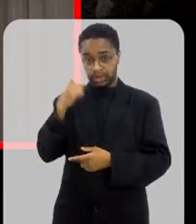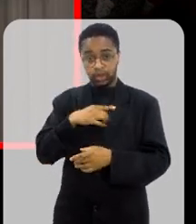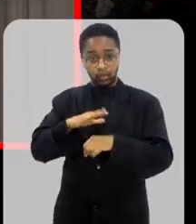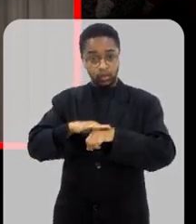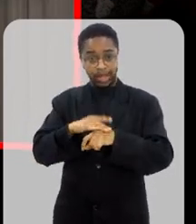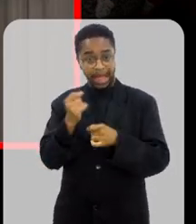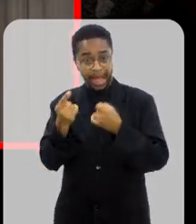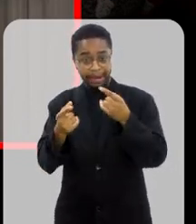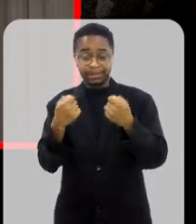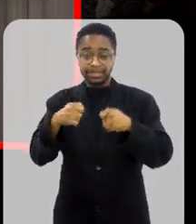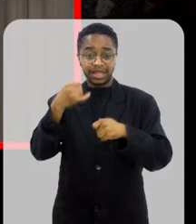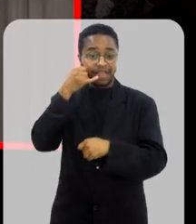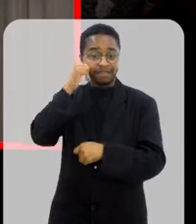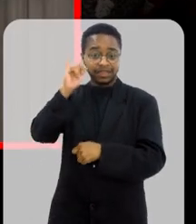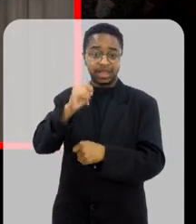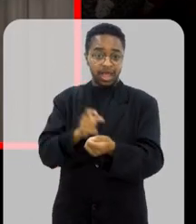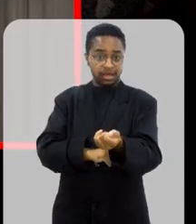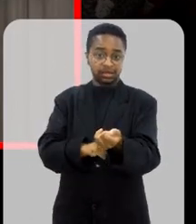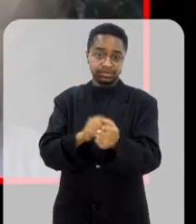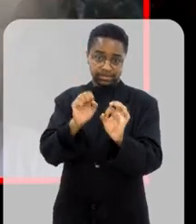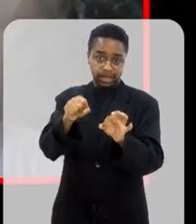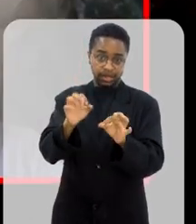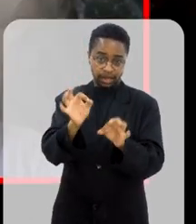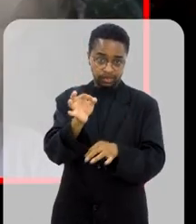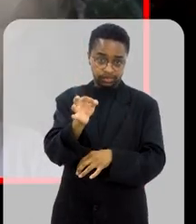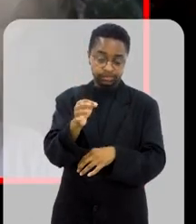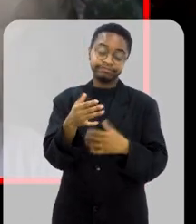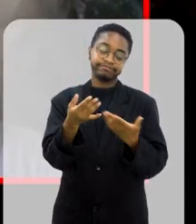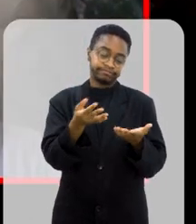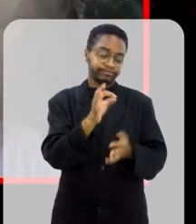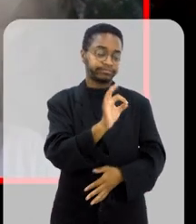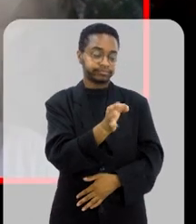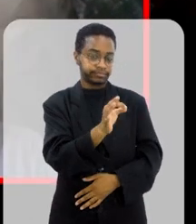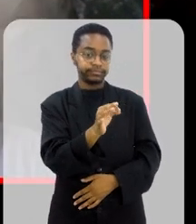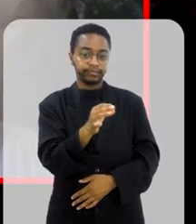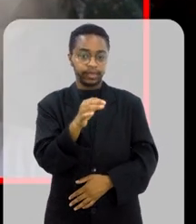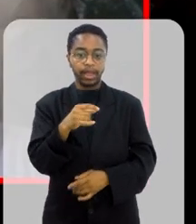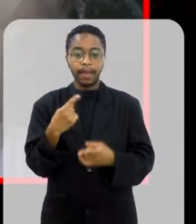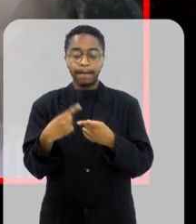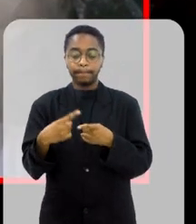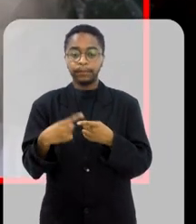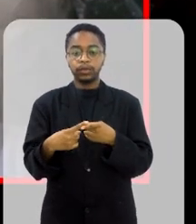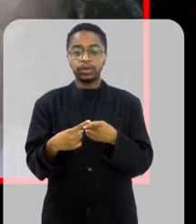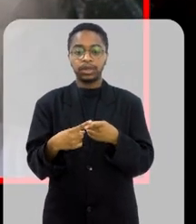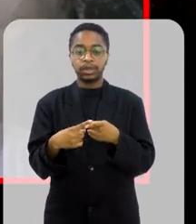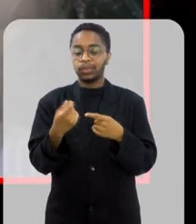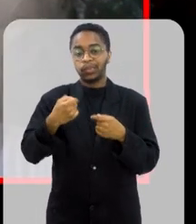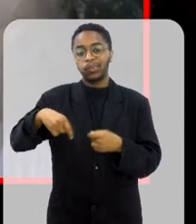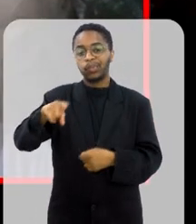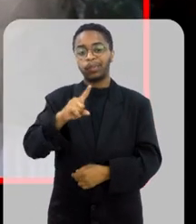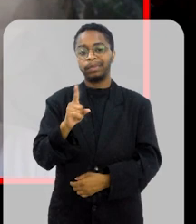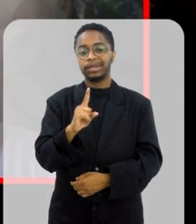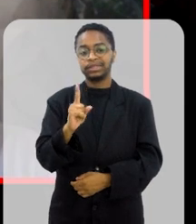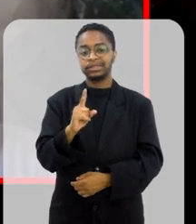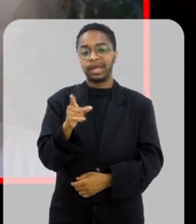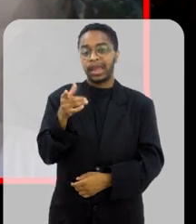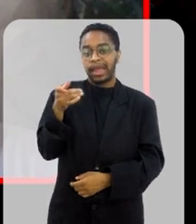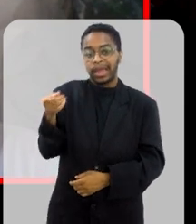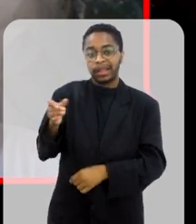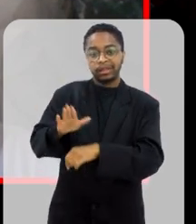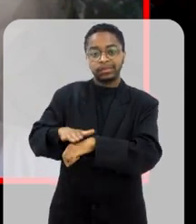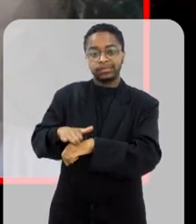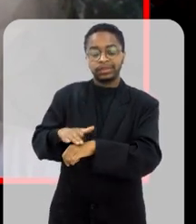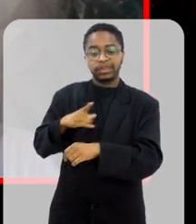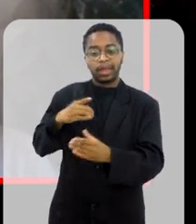ou uma doença rara tem que evitar ao máximo. Exatamente, Priscila, porque não teria que ser